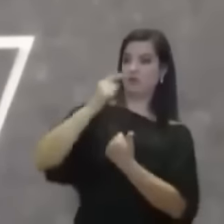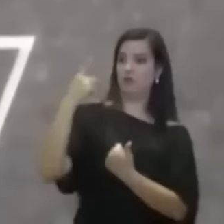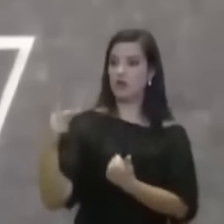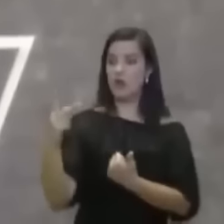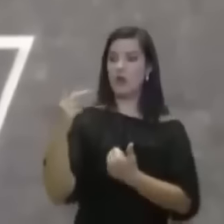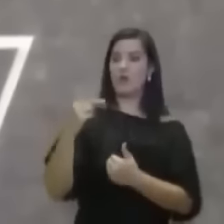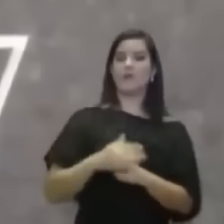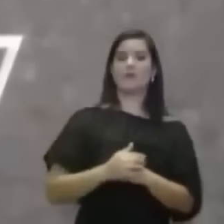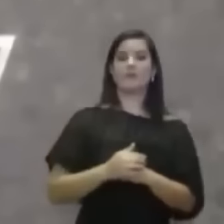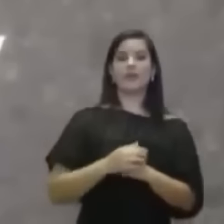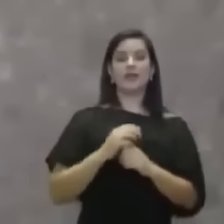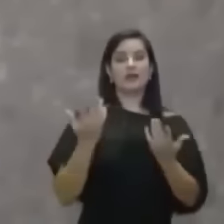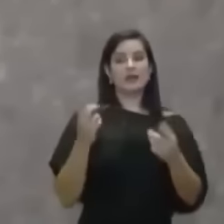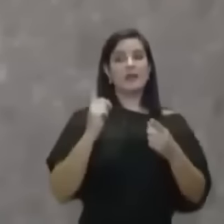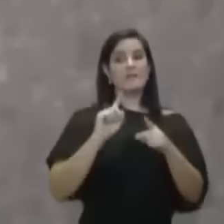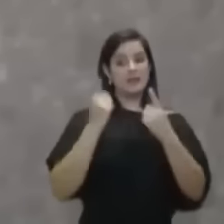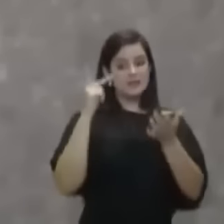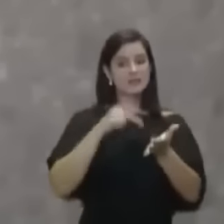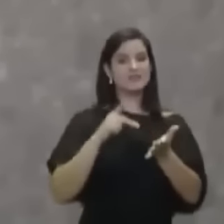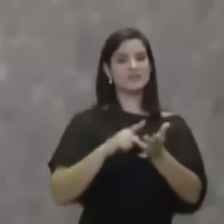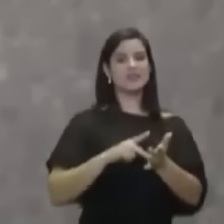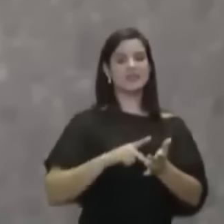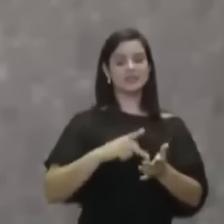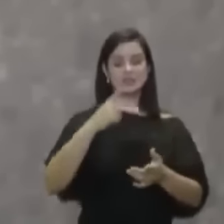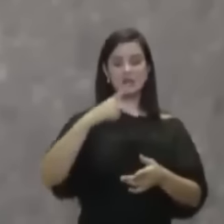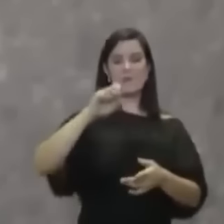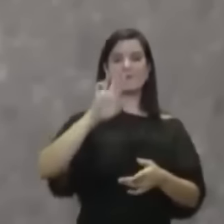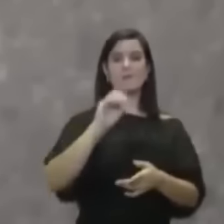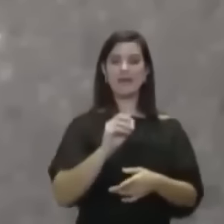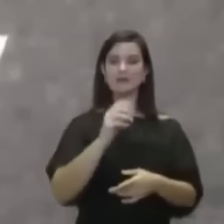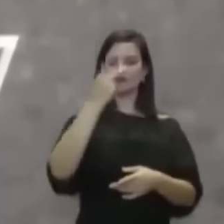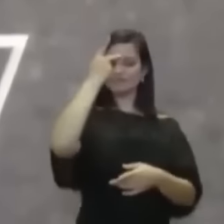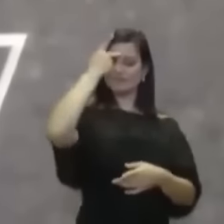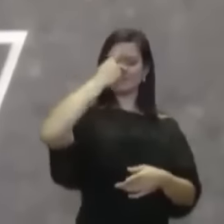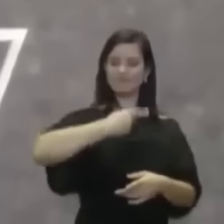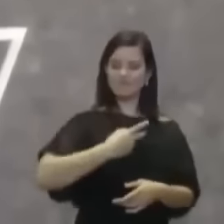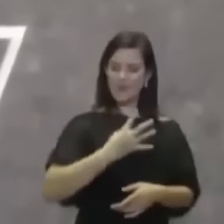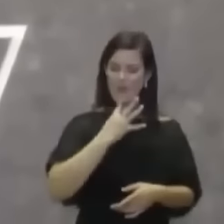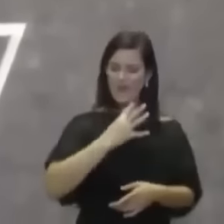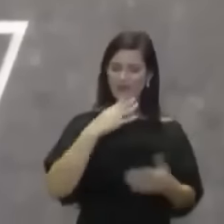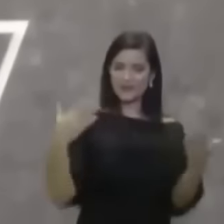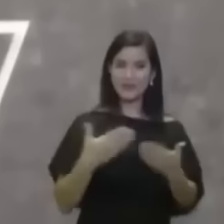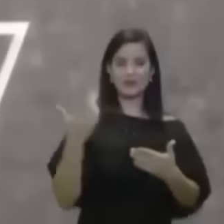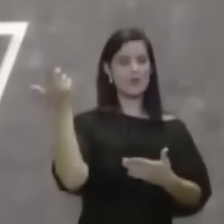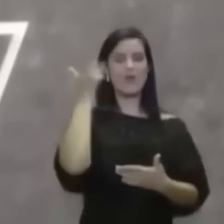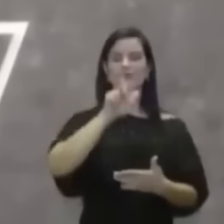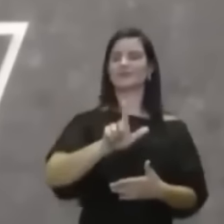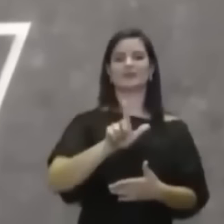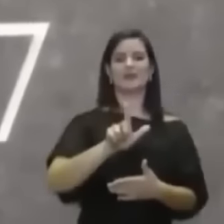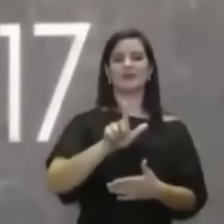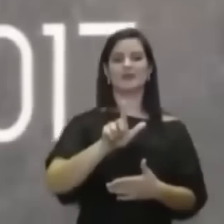humildemente reconheceu que não tinha poder nele mesmo para morrer por Jesus, aí Jesus o capacitou a dar sua vida por ele.